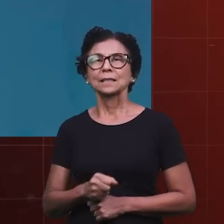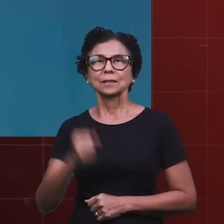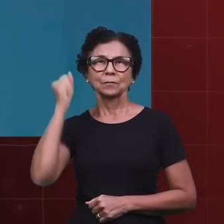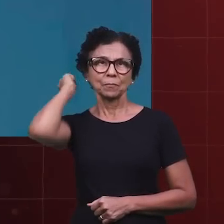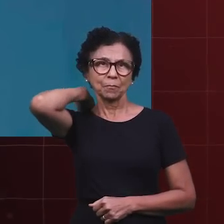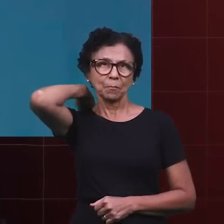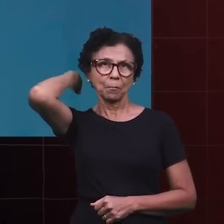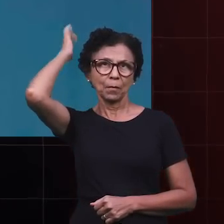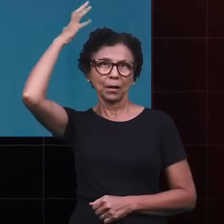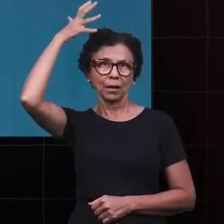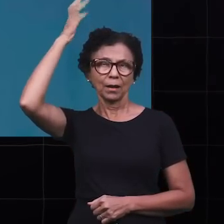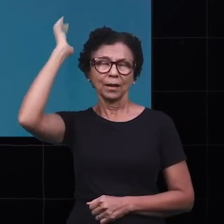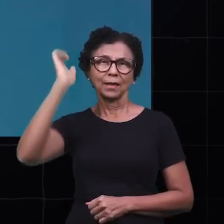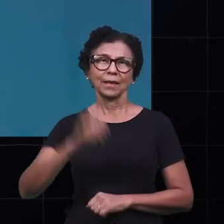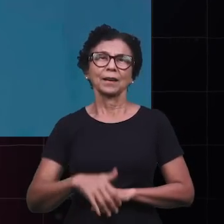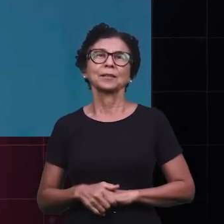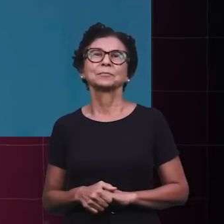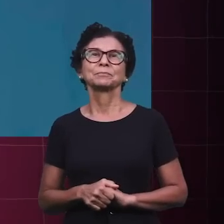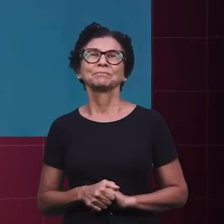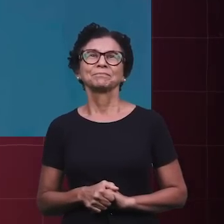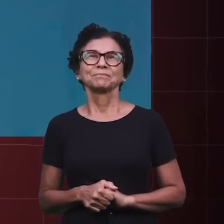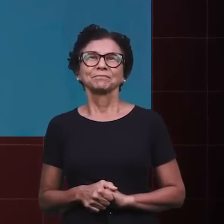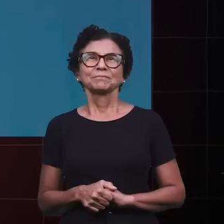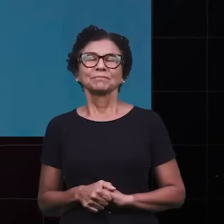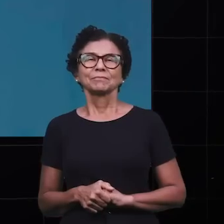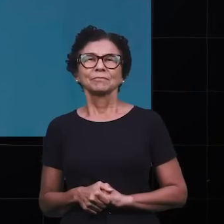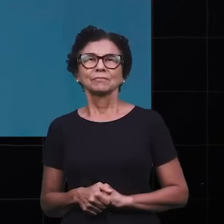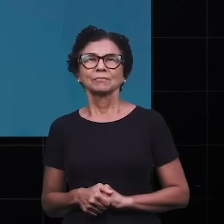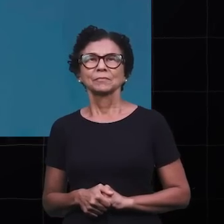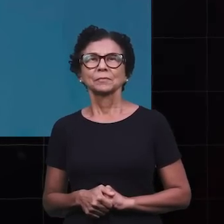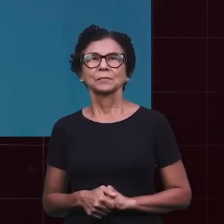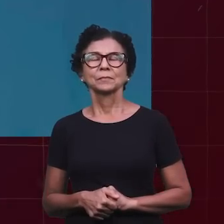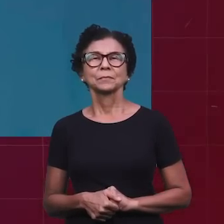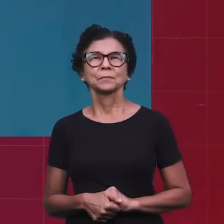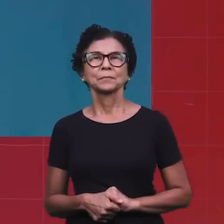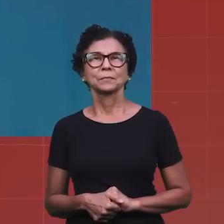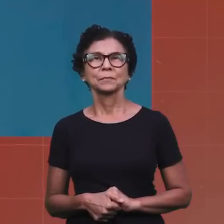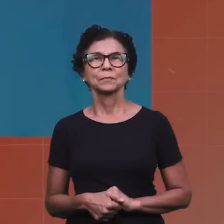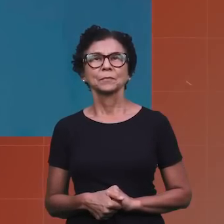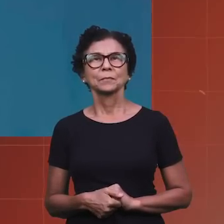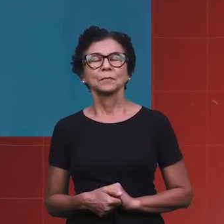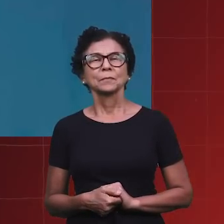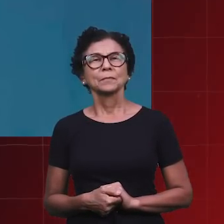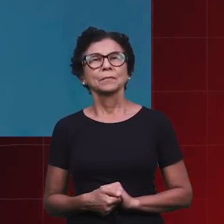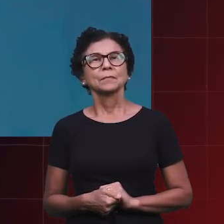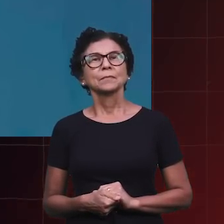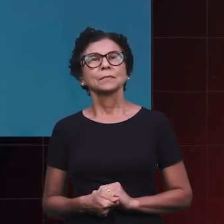Jornal Nacional. Lá no sul, perto ali do Ártico.